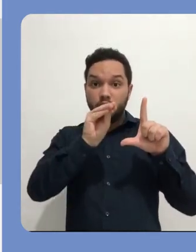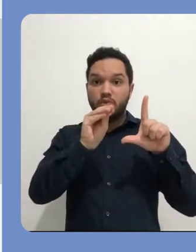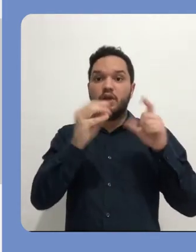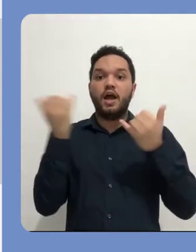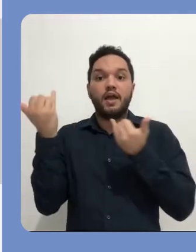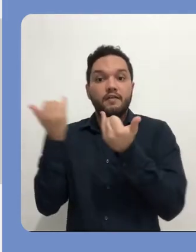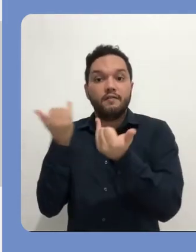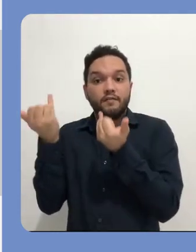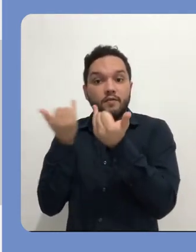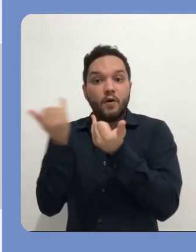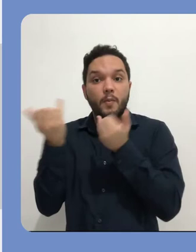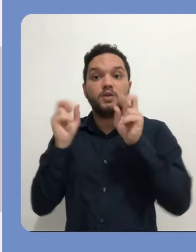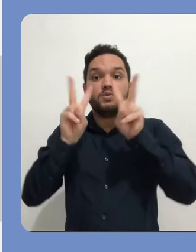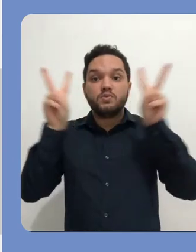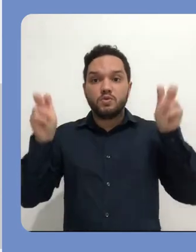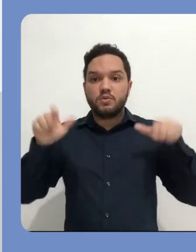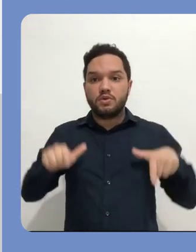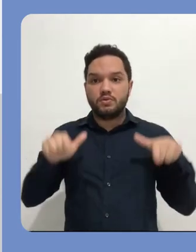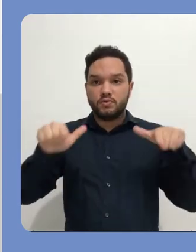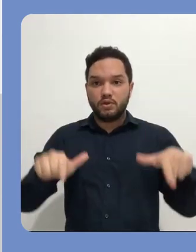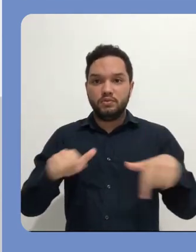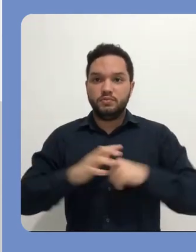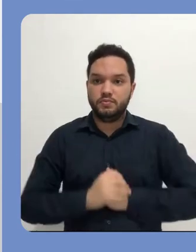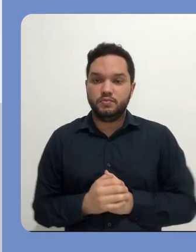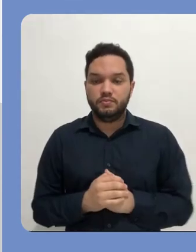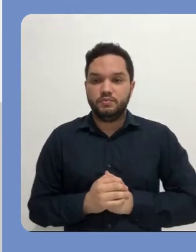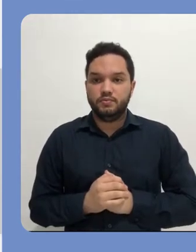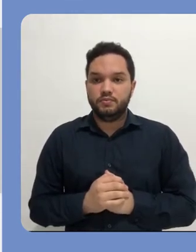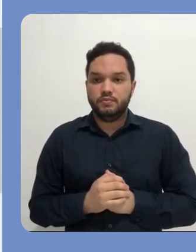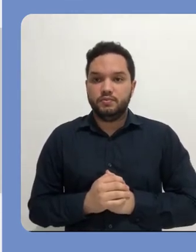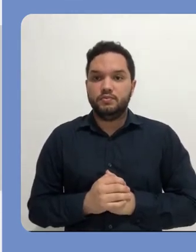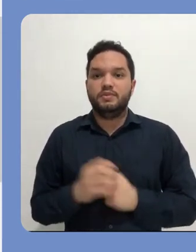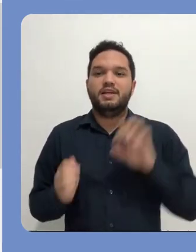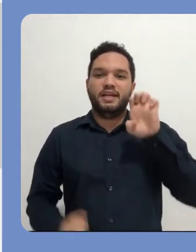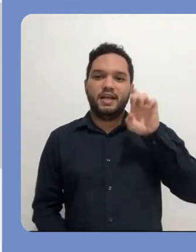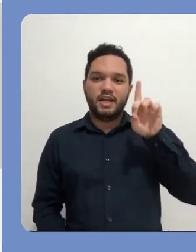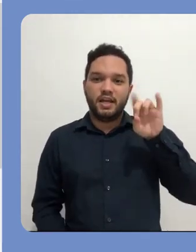Nessa tela, você vai inserir as informações sobre o certificado.